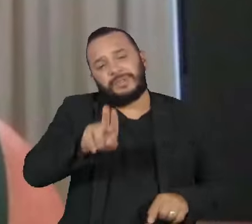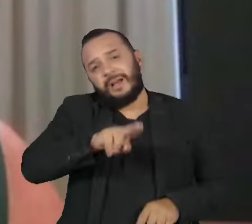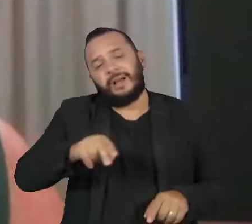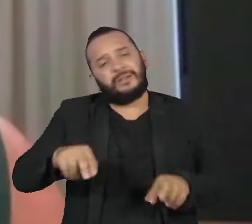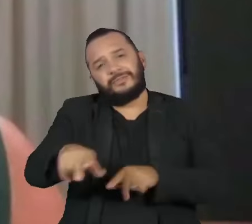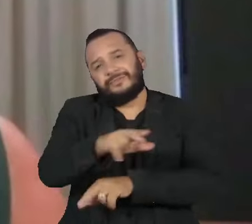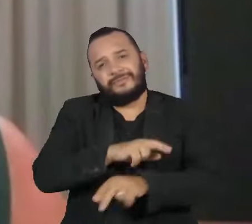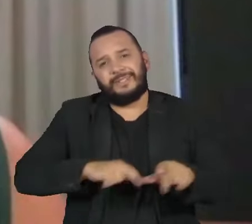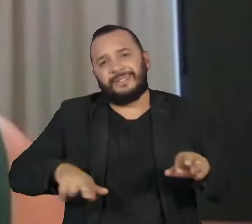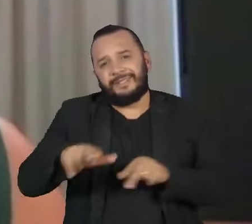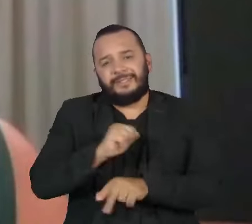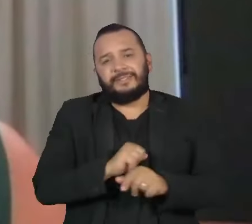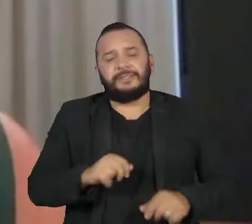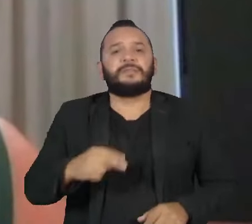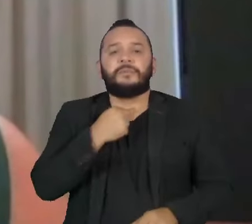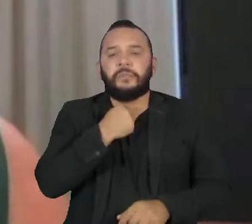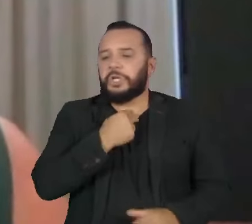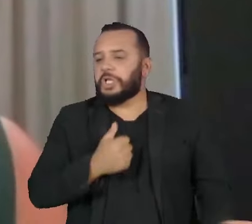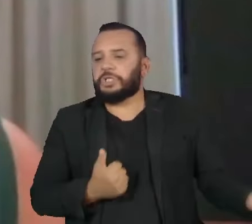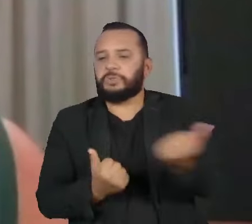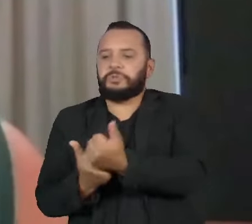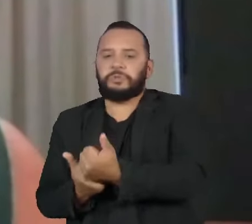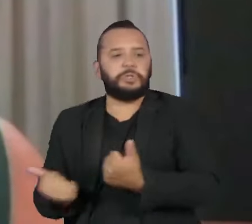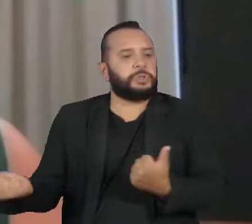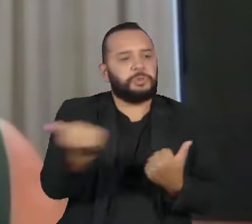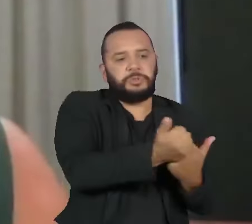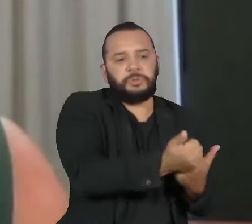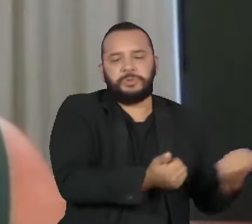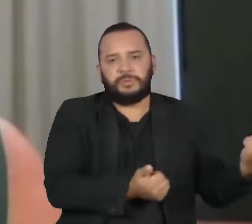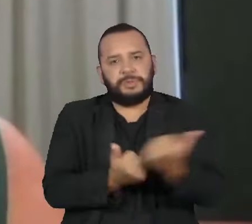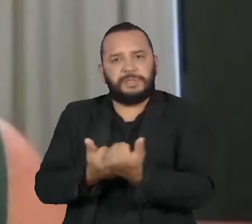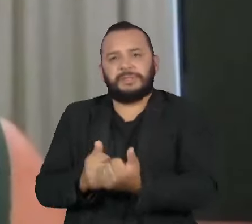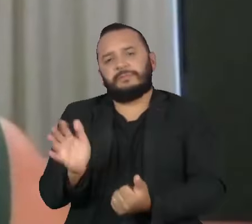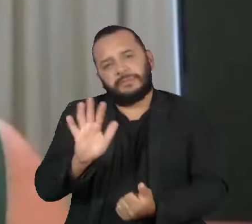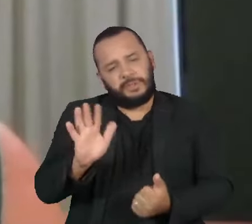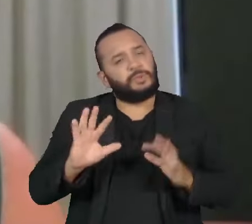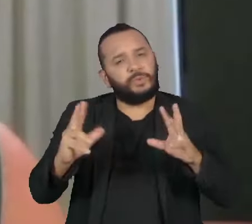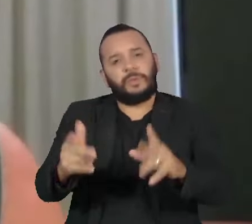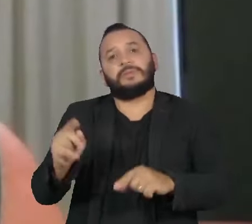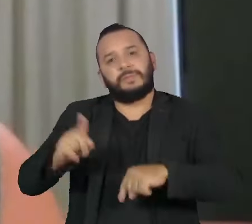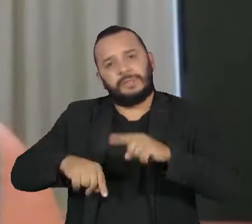importante não perder de vista, né, a importância desse material também.